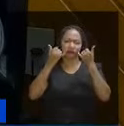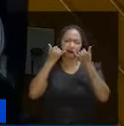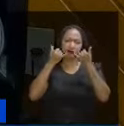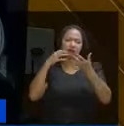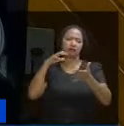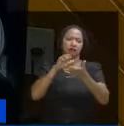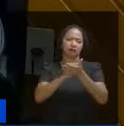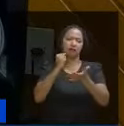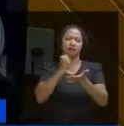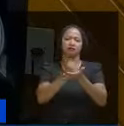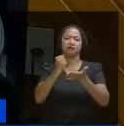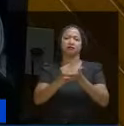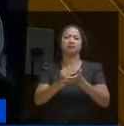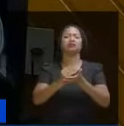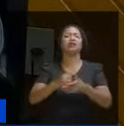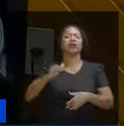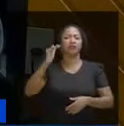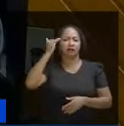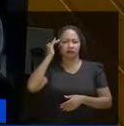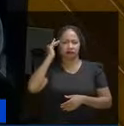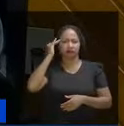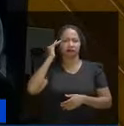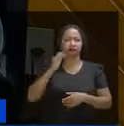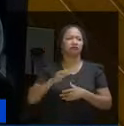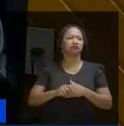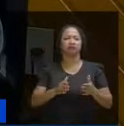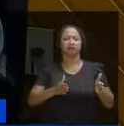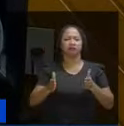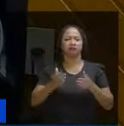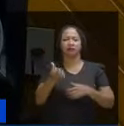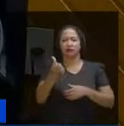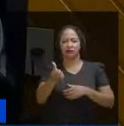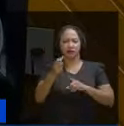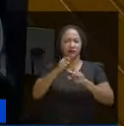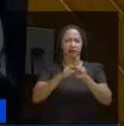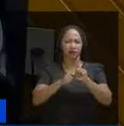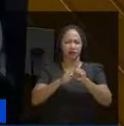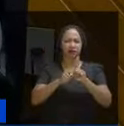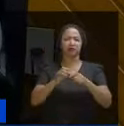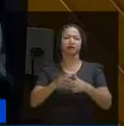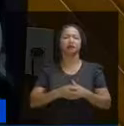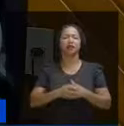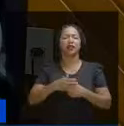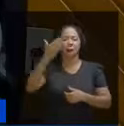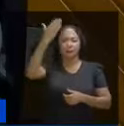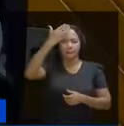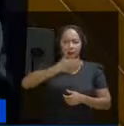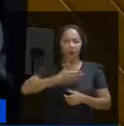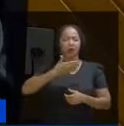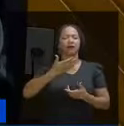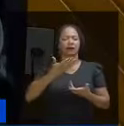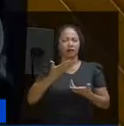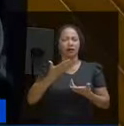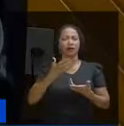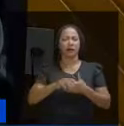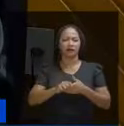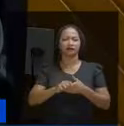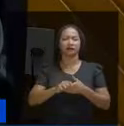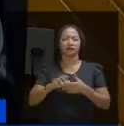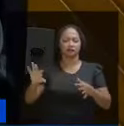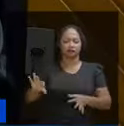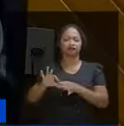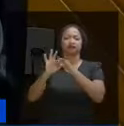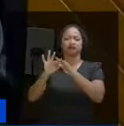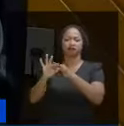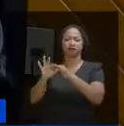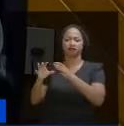eleitoral, ou seja, em tempo inferior ao mínimo legal de 6 meses. A fim de comprovar tal situação e provar filiação